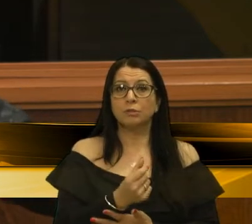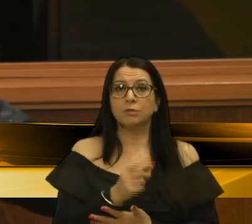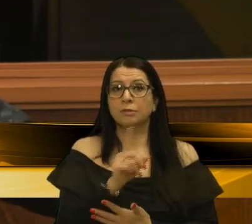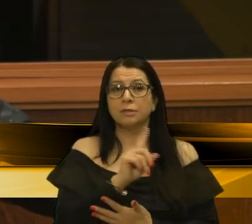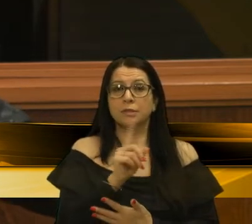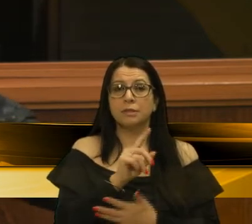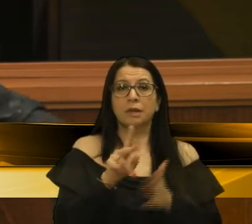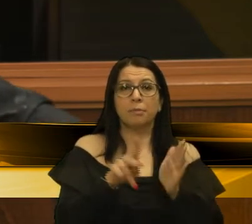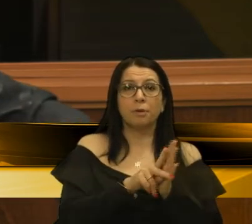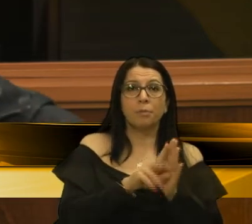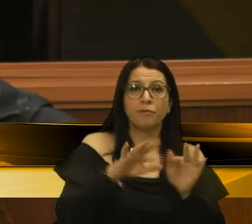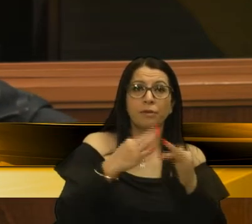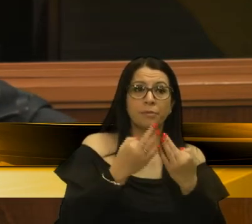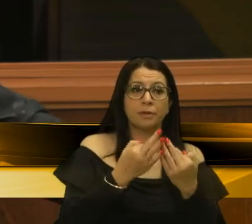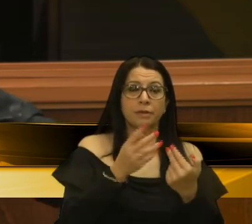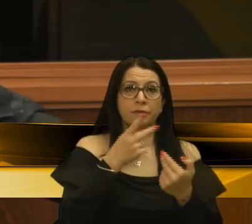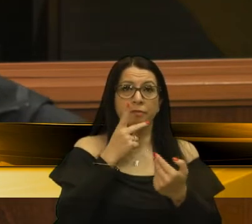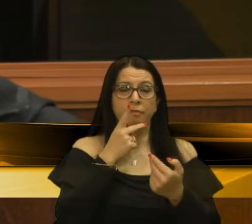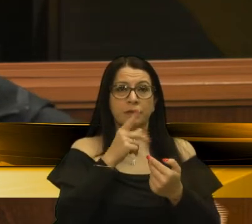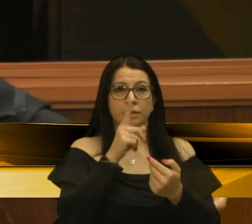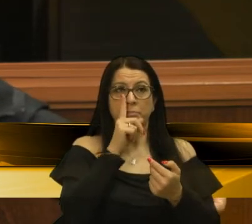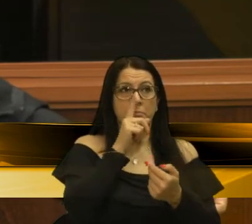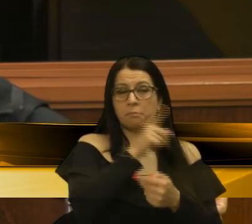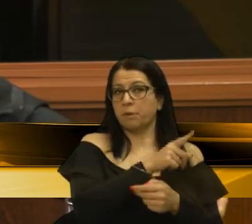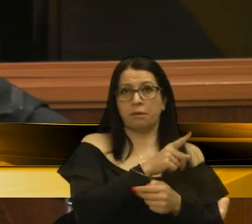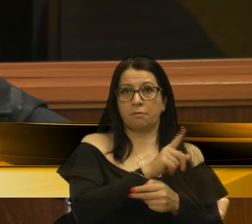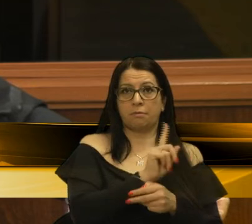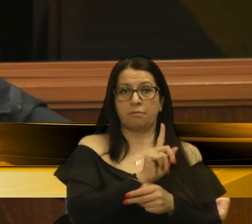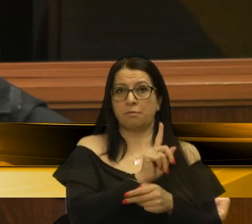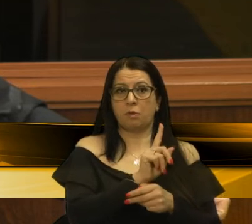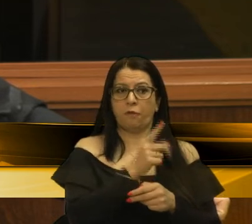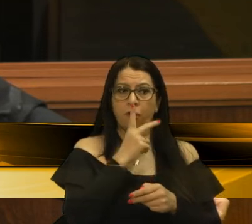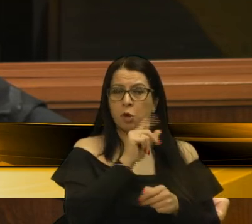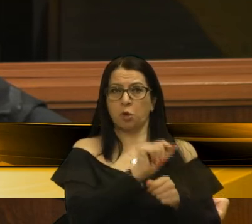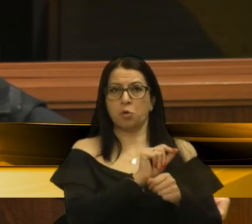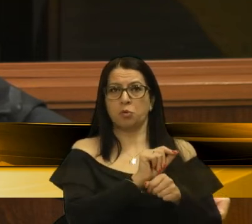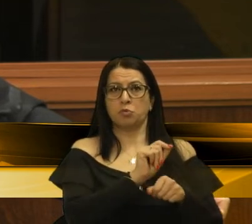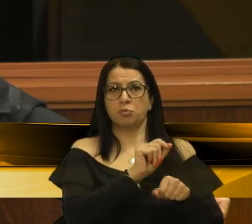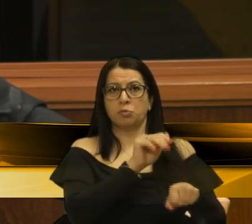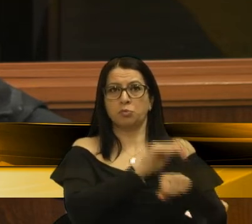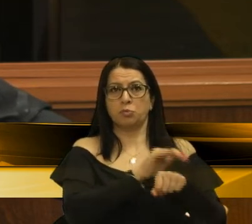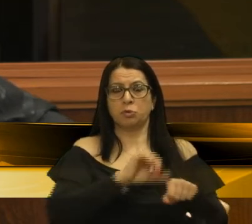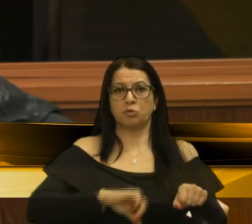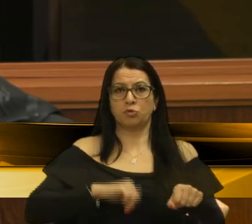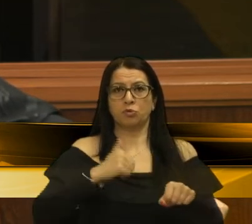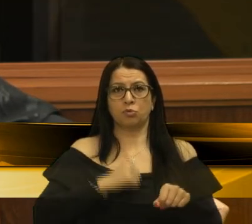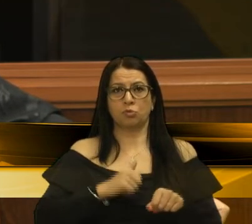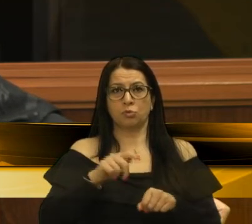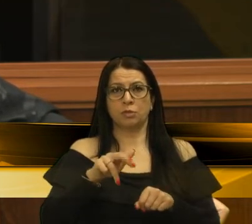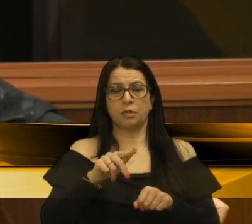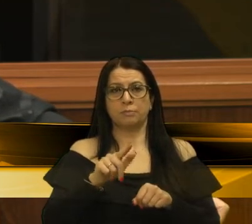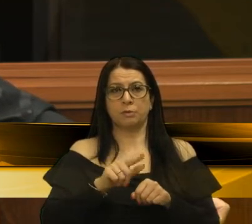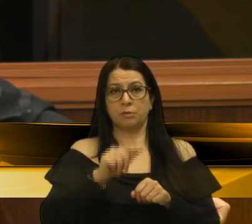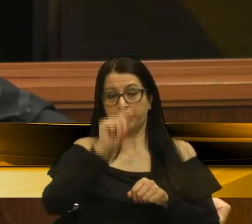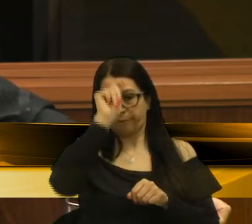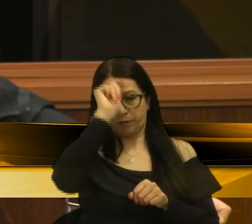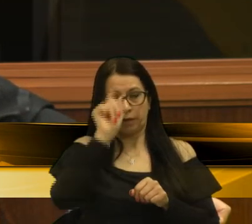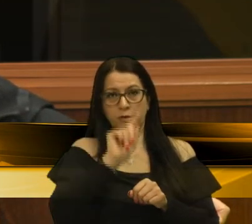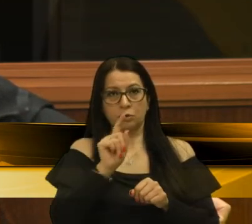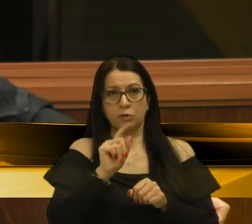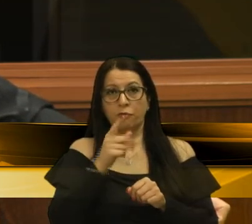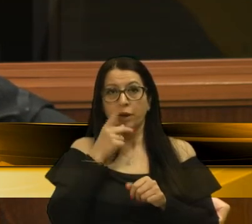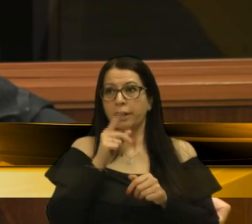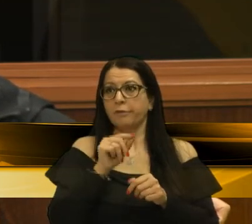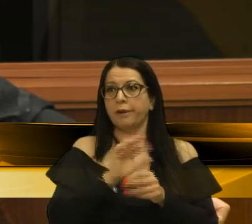própria família não condenou, a própria mãe não condenou, sabe? Uma atitude do irmão, que é meu afilhado, não condenaram a família. Eles